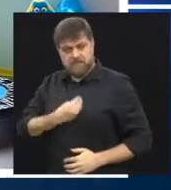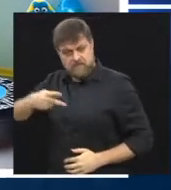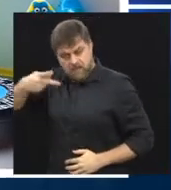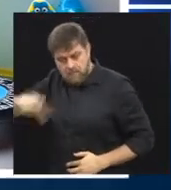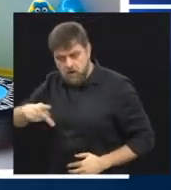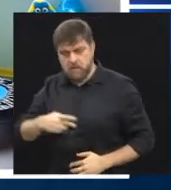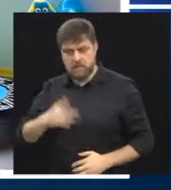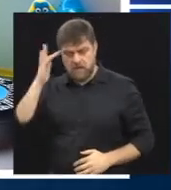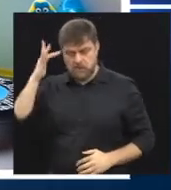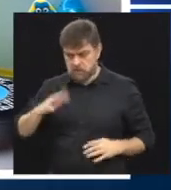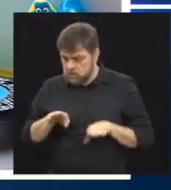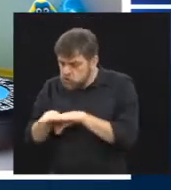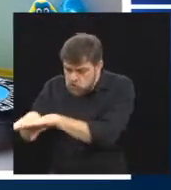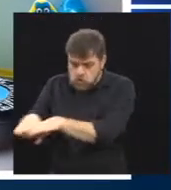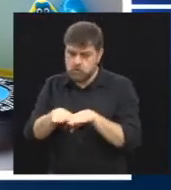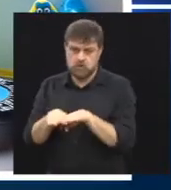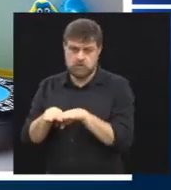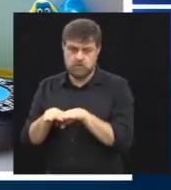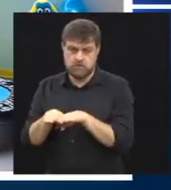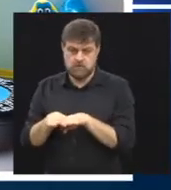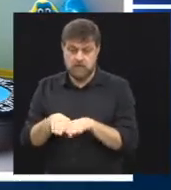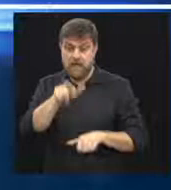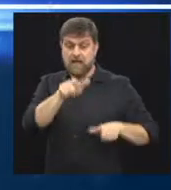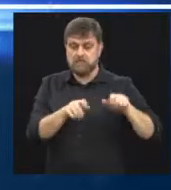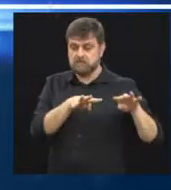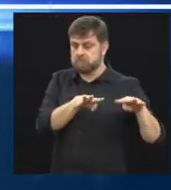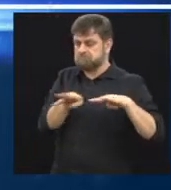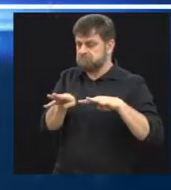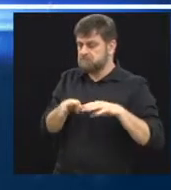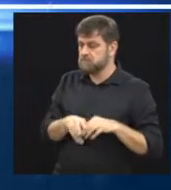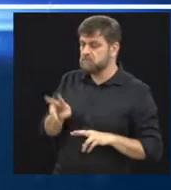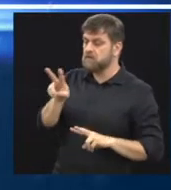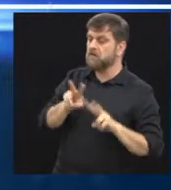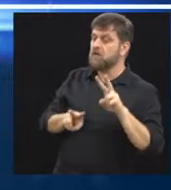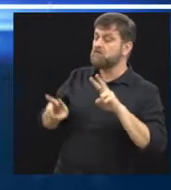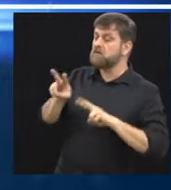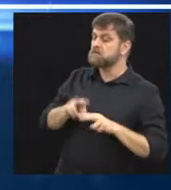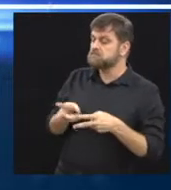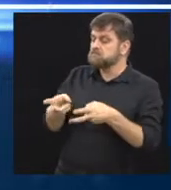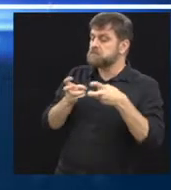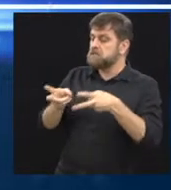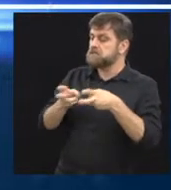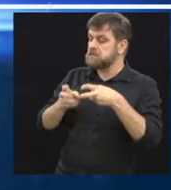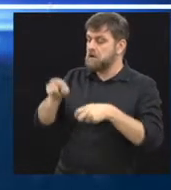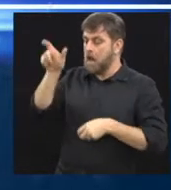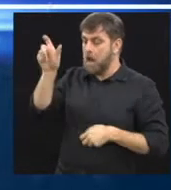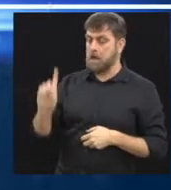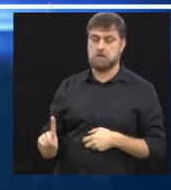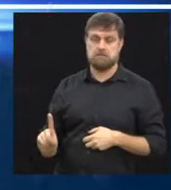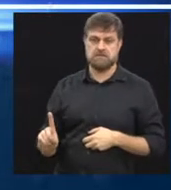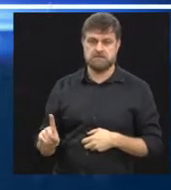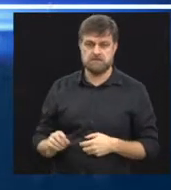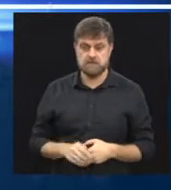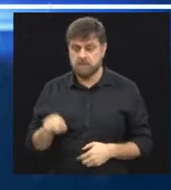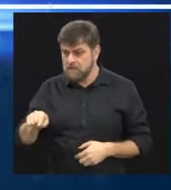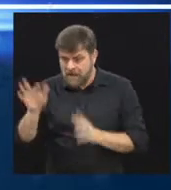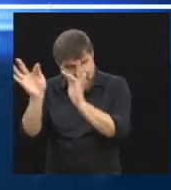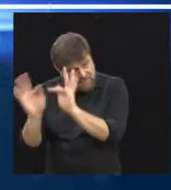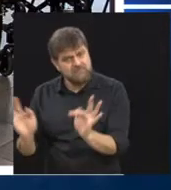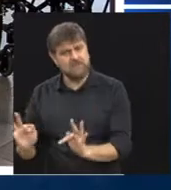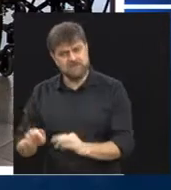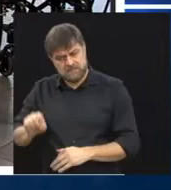Ele acha que todo mundo é igual a ele. Só o visual é que às vezes tem essa outra interpretação. Mas ele é